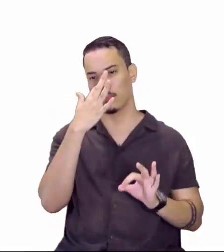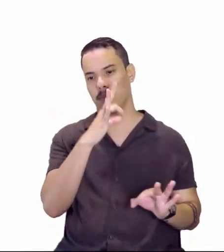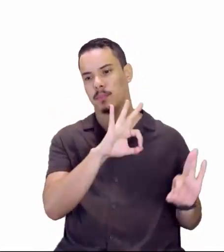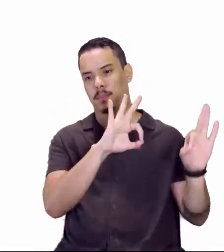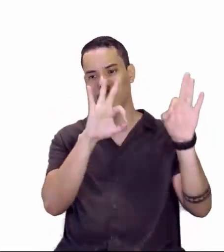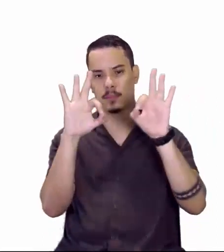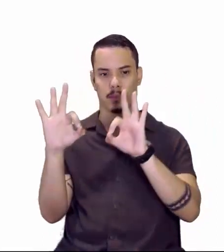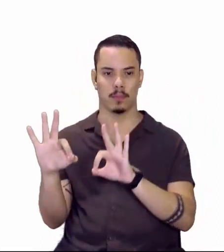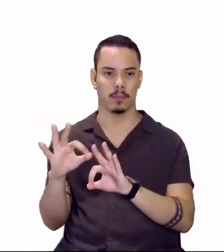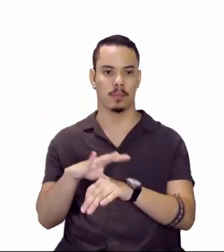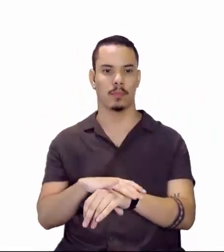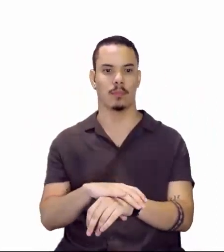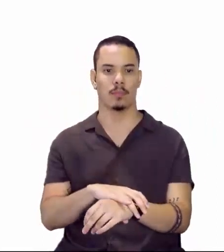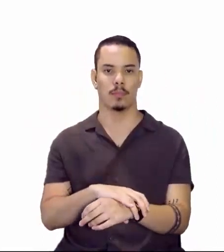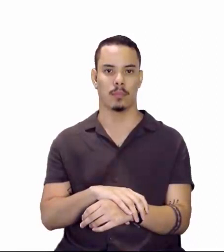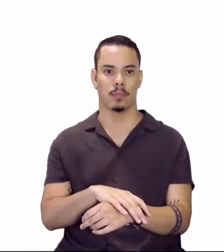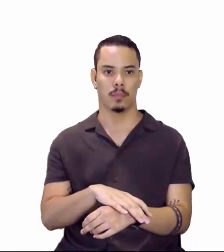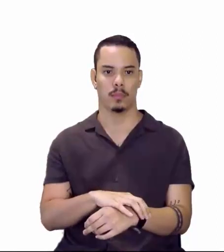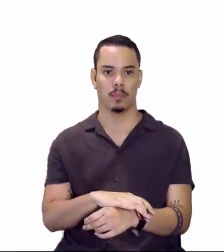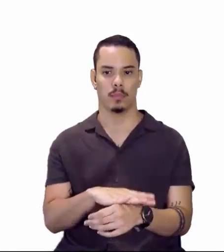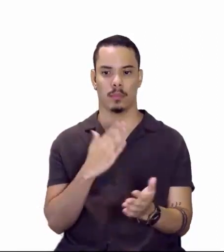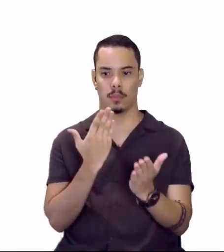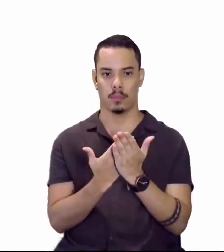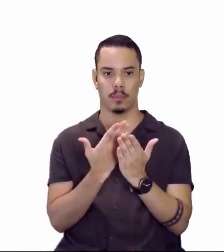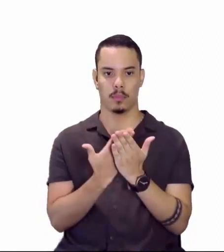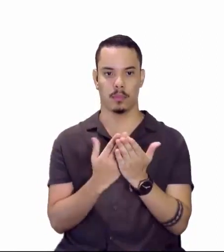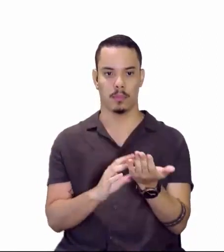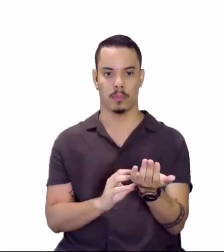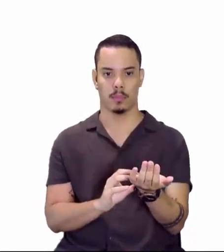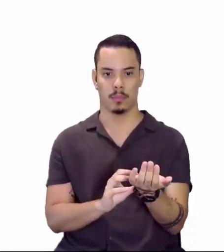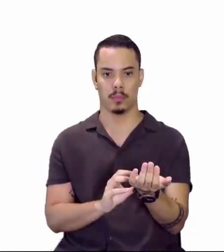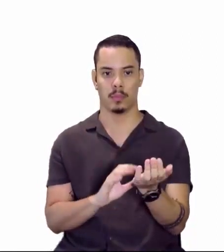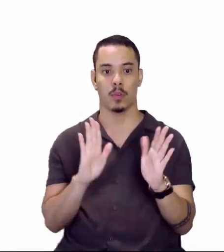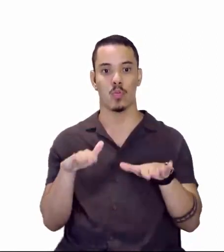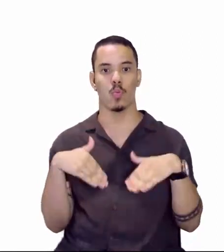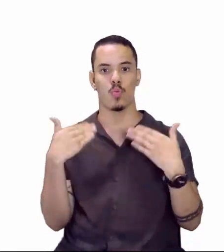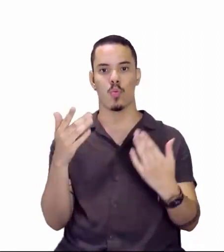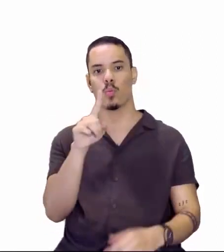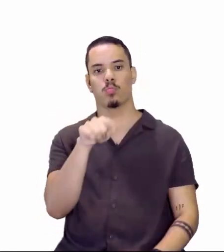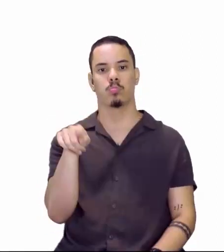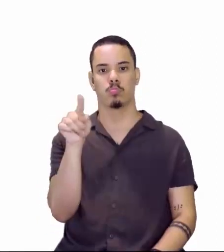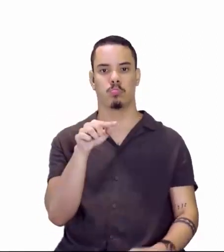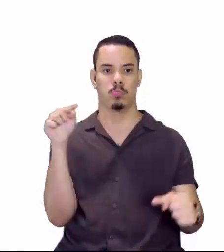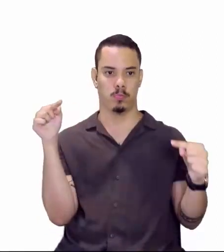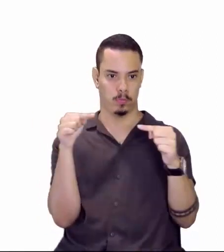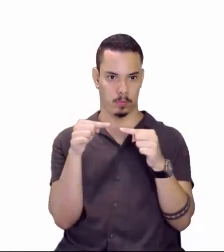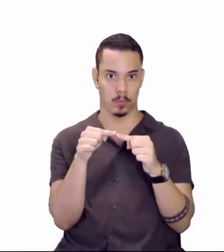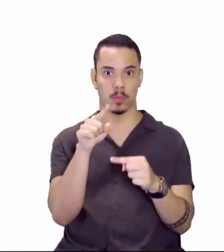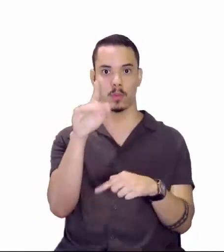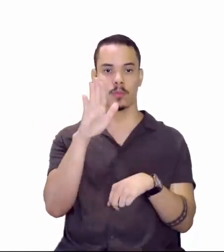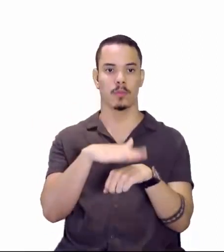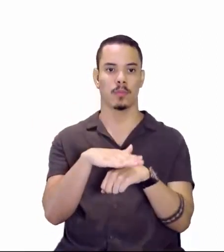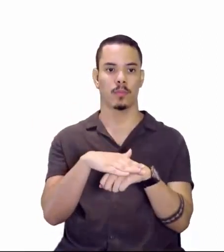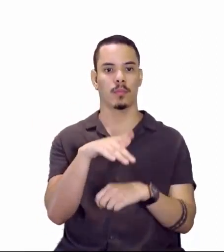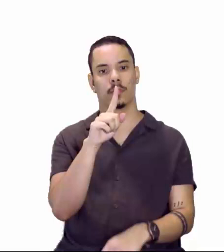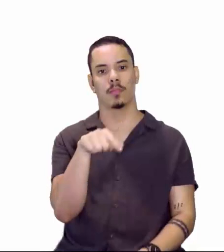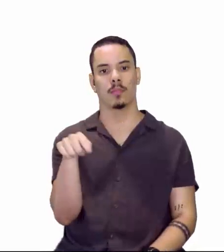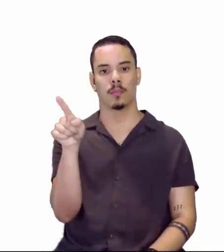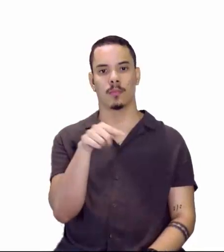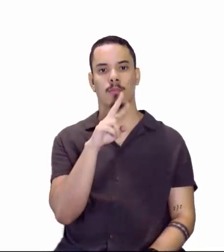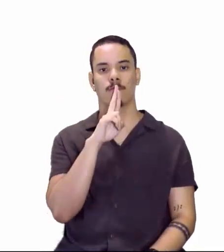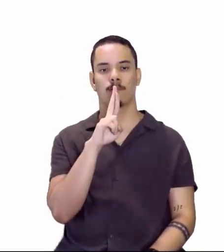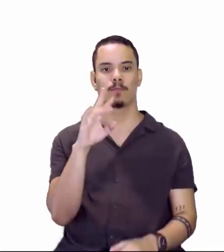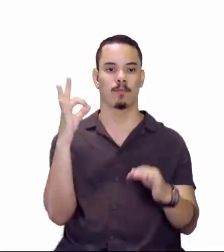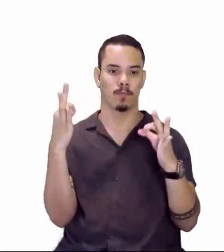atenciosamente a nossa aula, qual foi a alternativa correta que você assinalou como